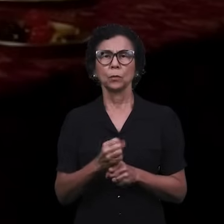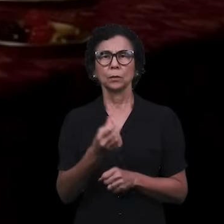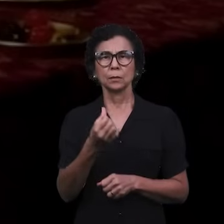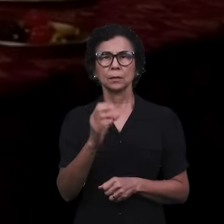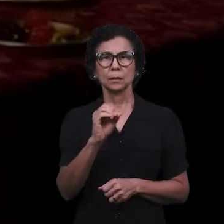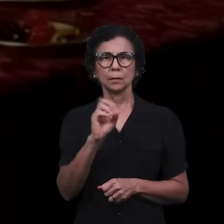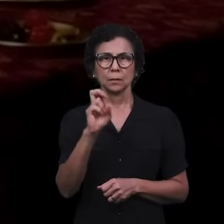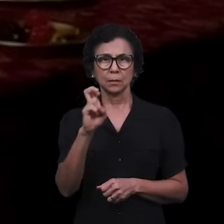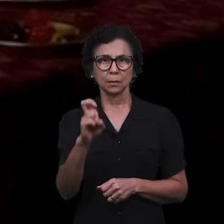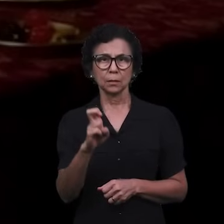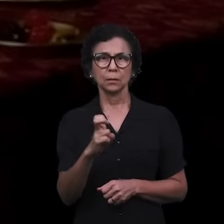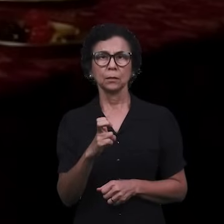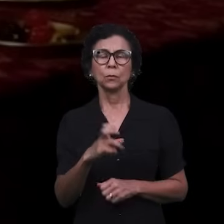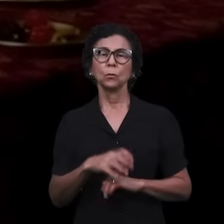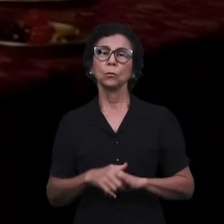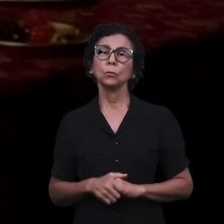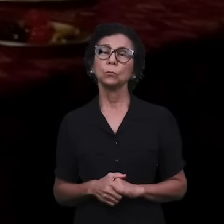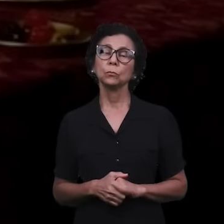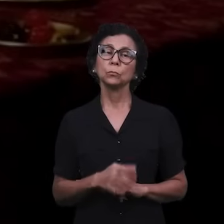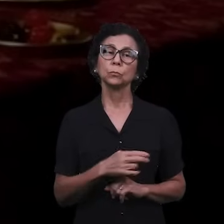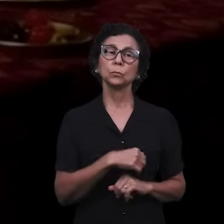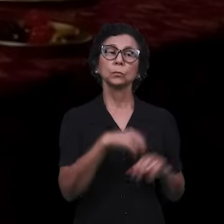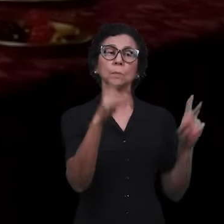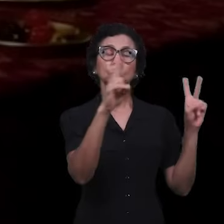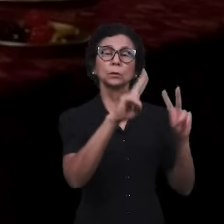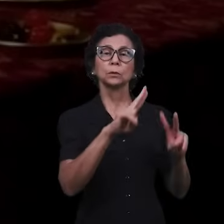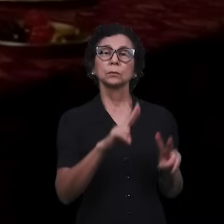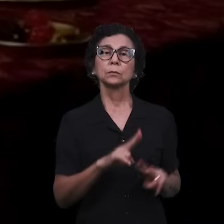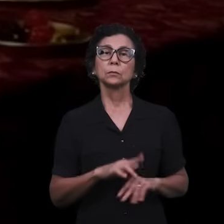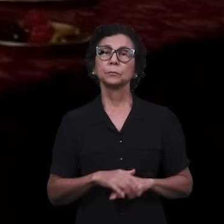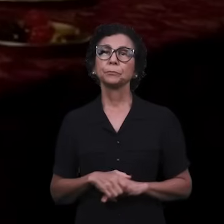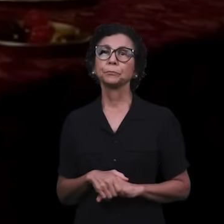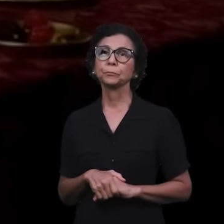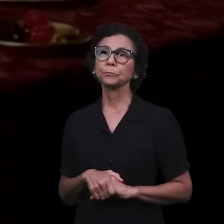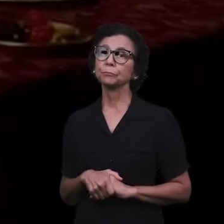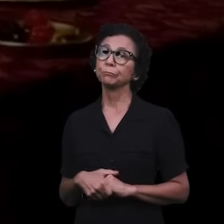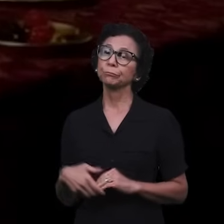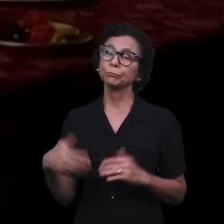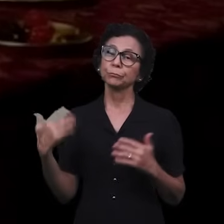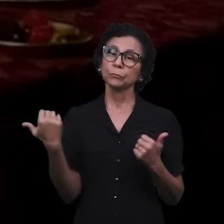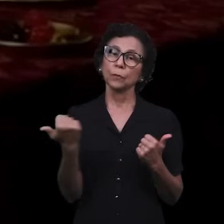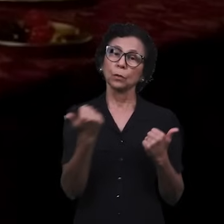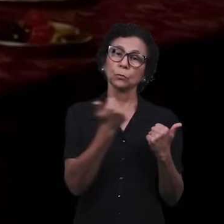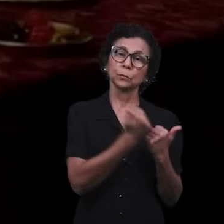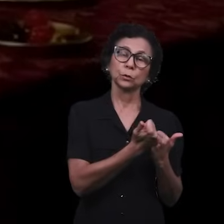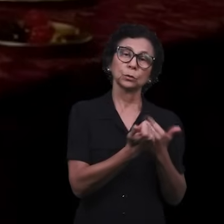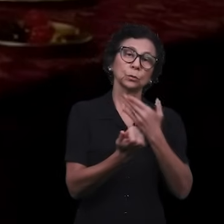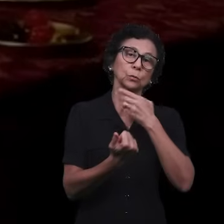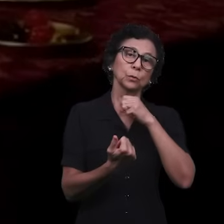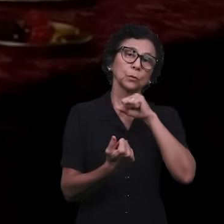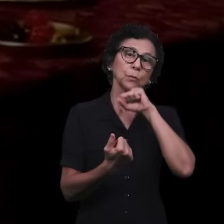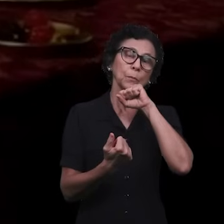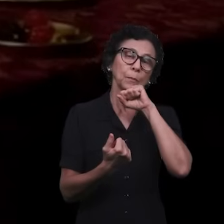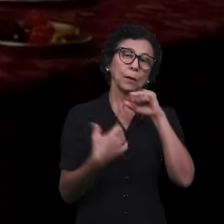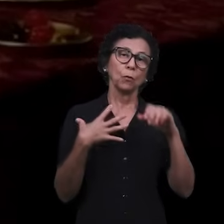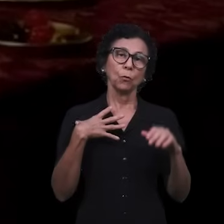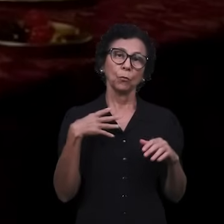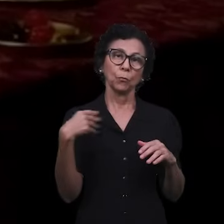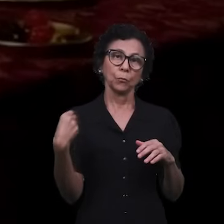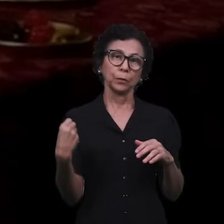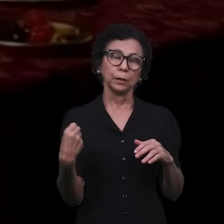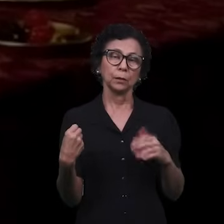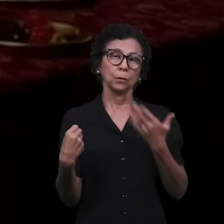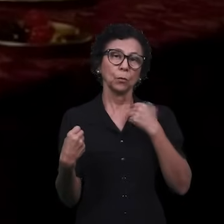Em 605, Nabucodonosor, seu filho, se tornou o expoente, substituiu Nabopolassar